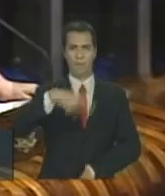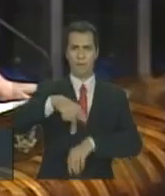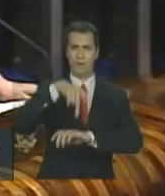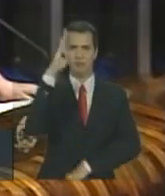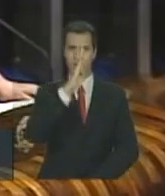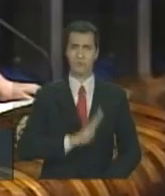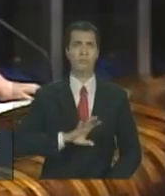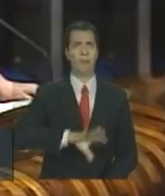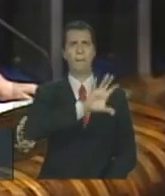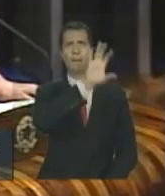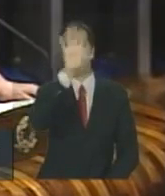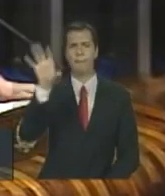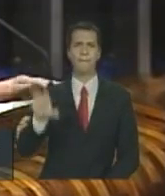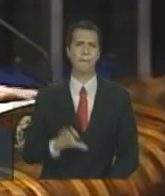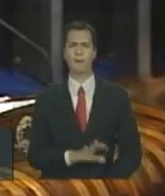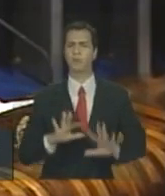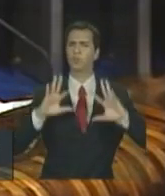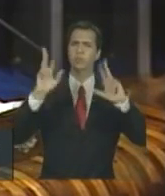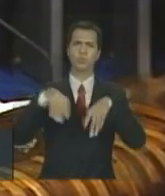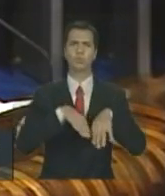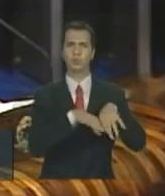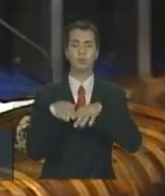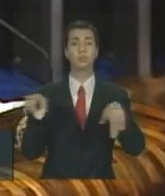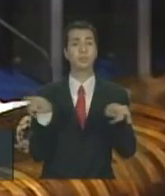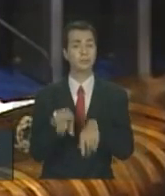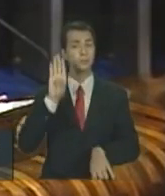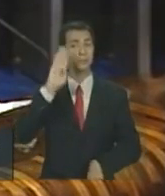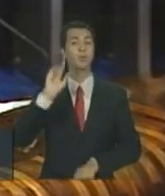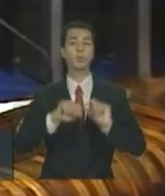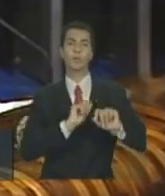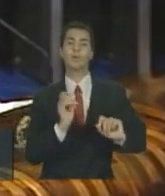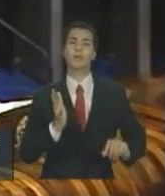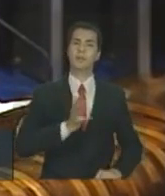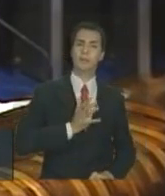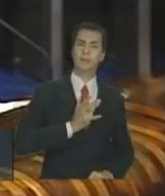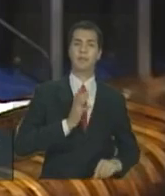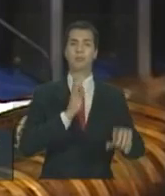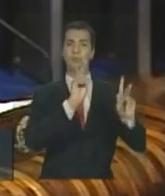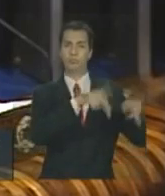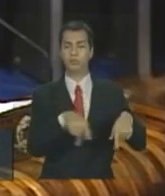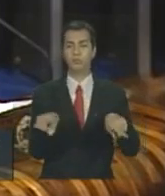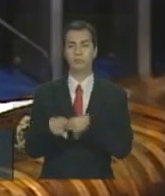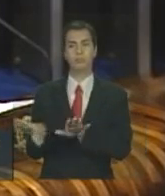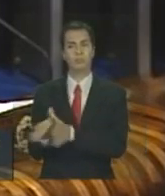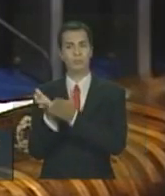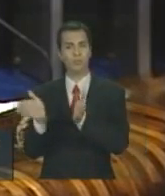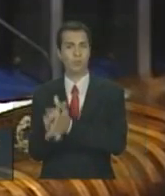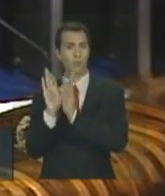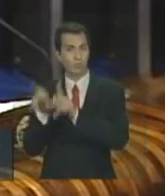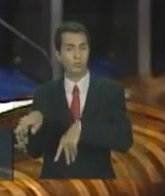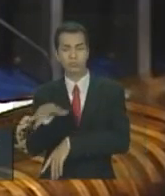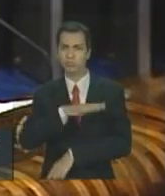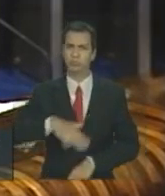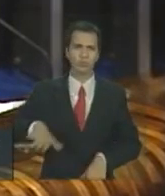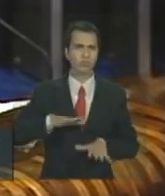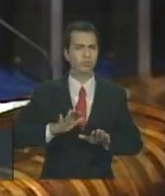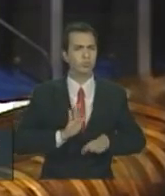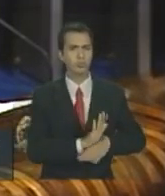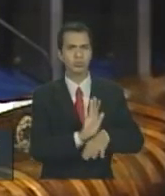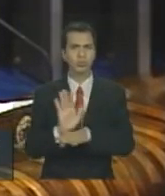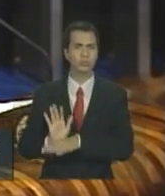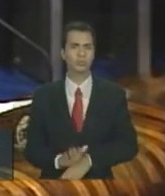país e, fundamentalmente, entre pobres e ricos. Dedico-me em meu trabalho cotidiano a valorizar